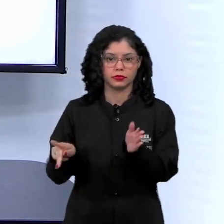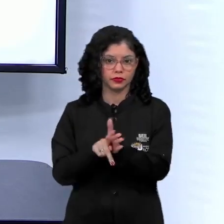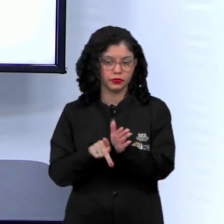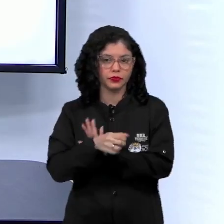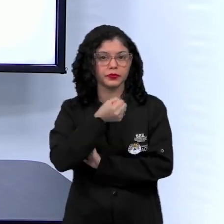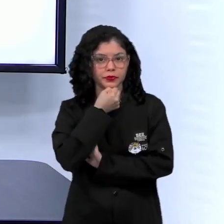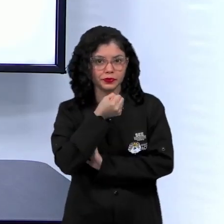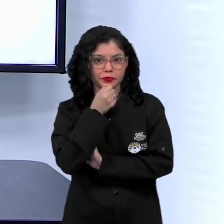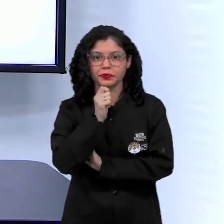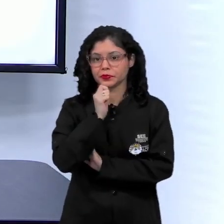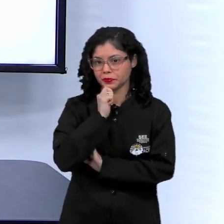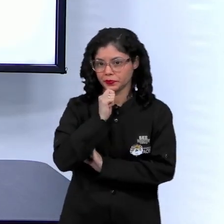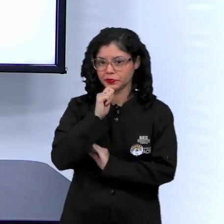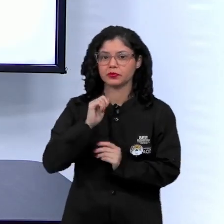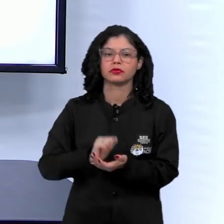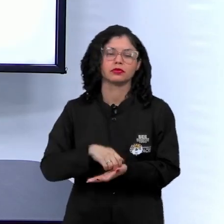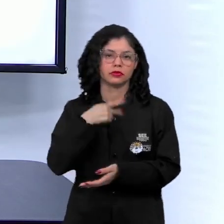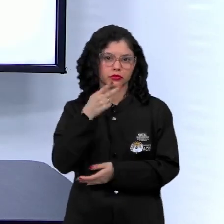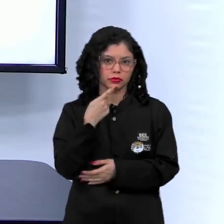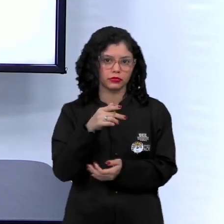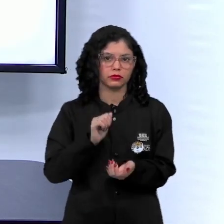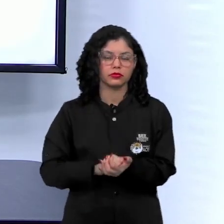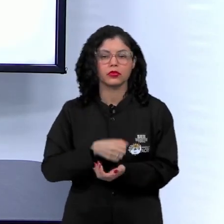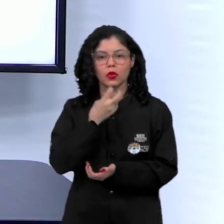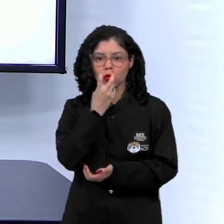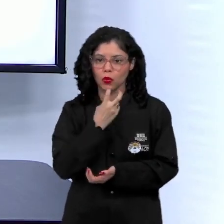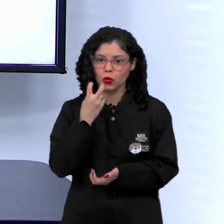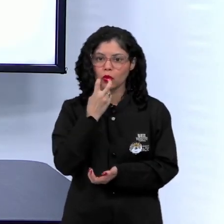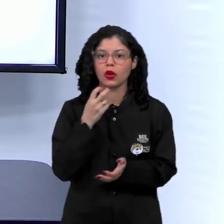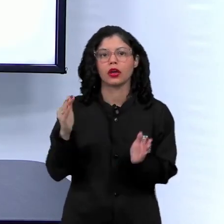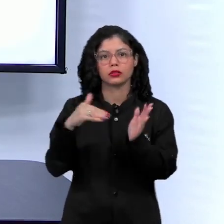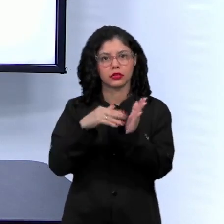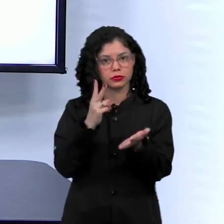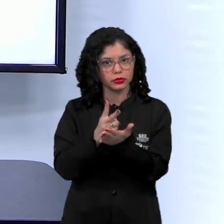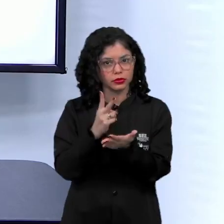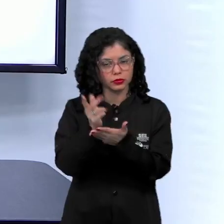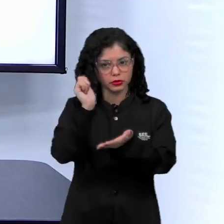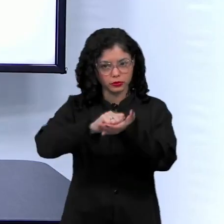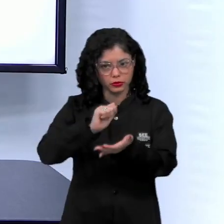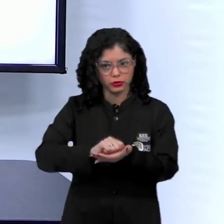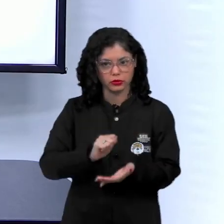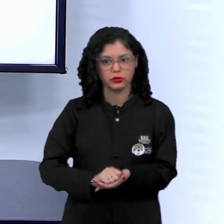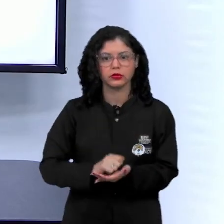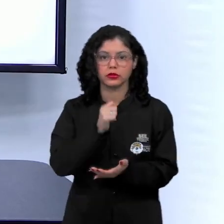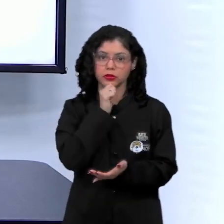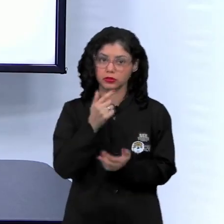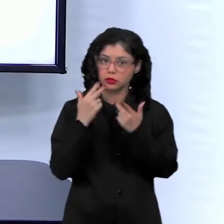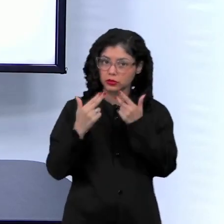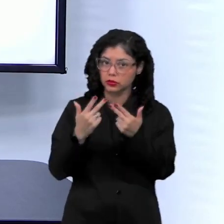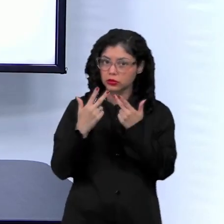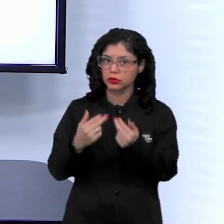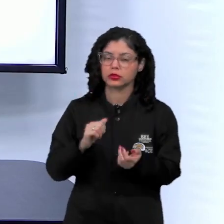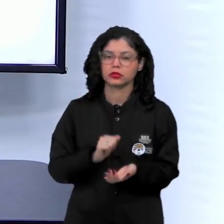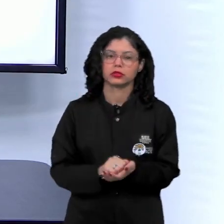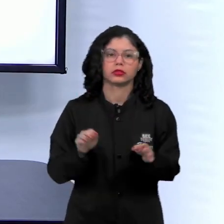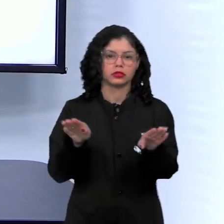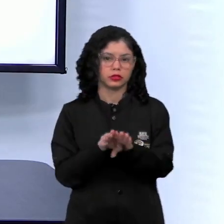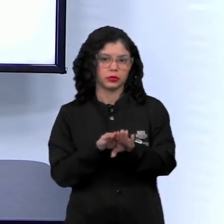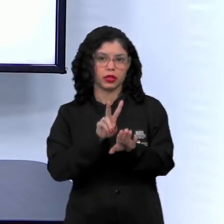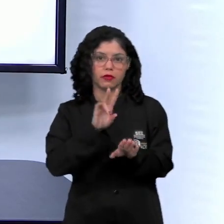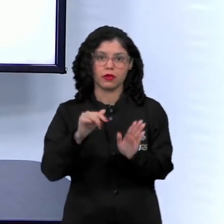reportagem, além de falar de forma oral ou até mesmo escrever ali aquela notícia, ela vai